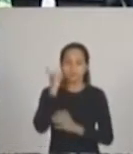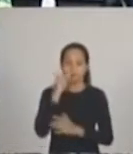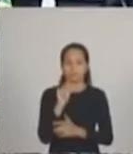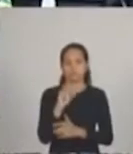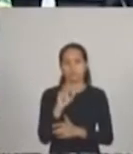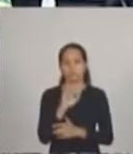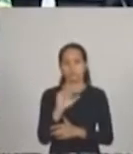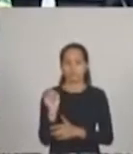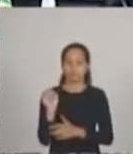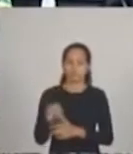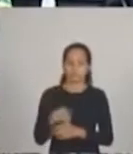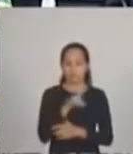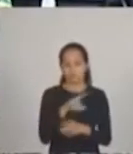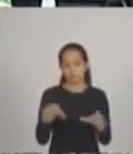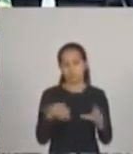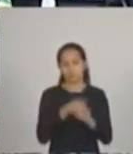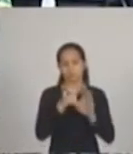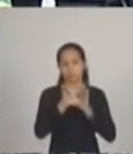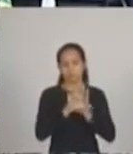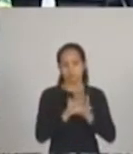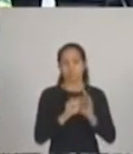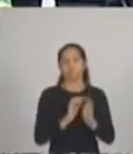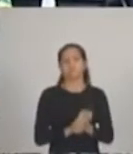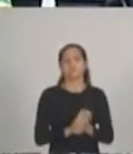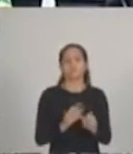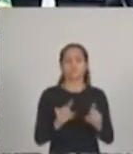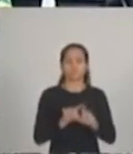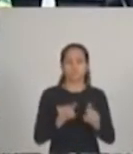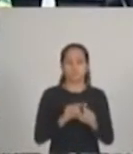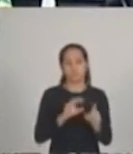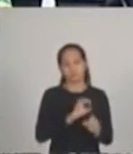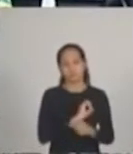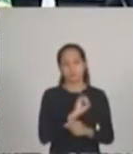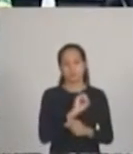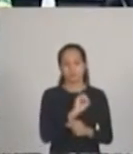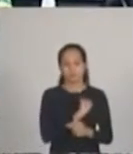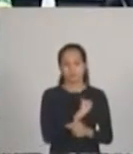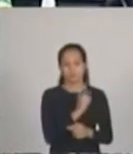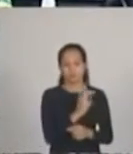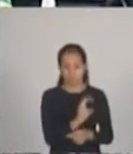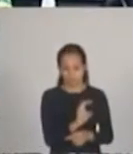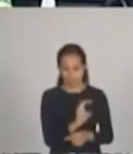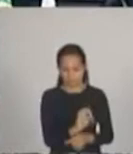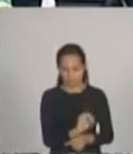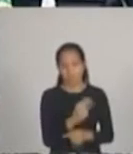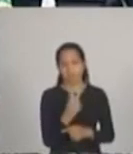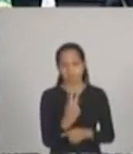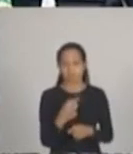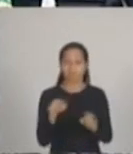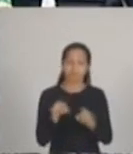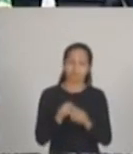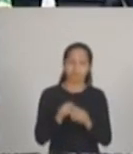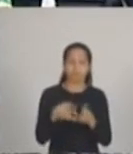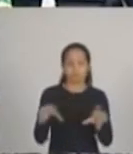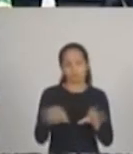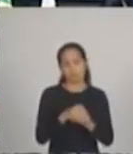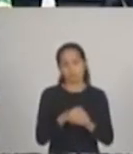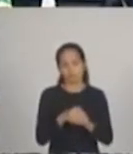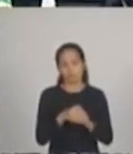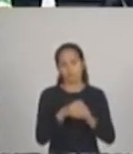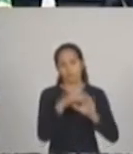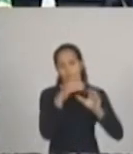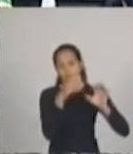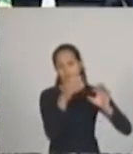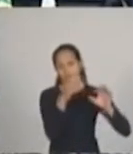de lei 653-2019. Emenda supressiva 02-2021 do deputado Adilson Espíndola. Junte-se ao projeto de lei